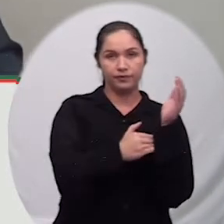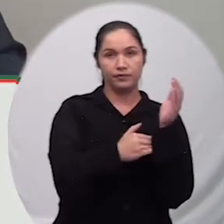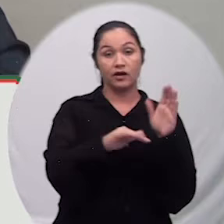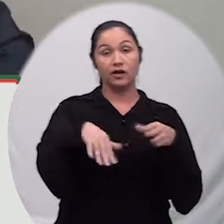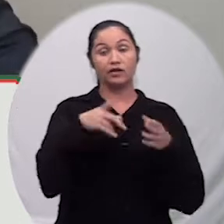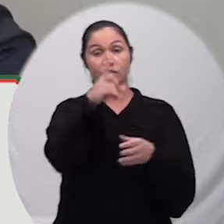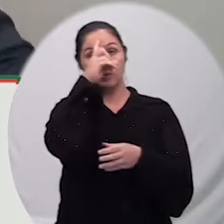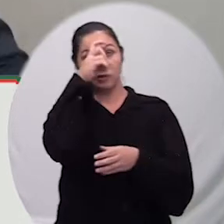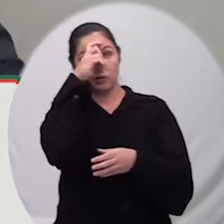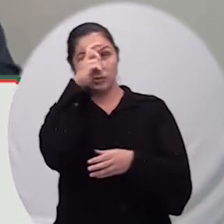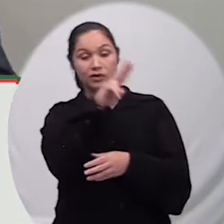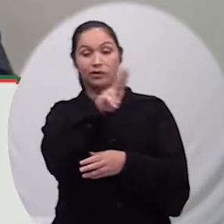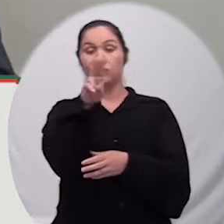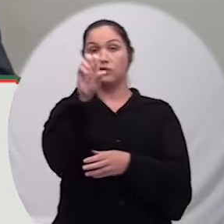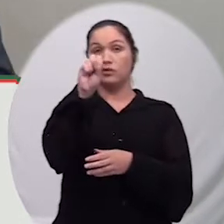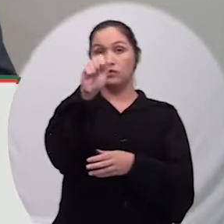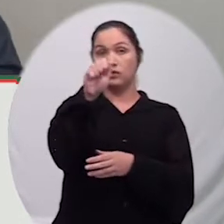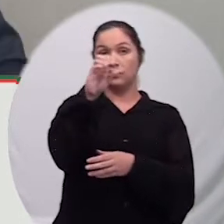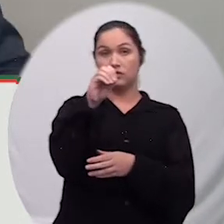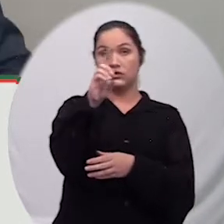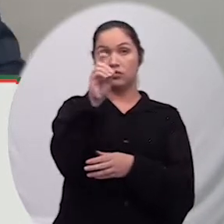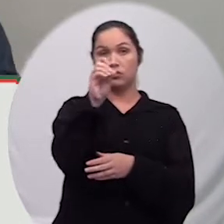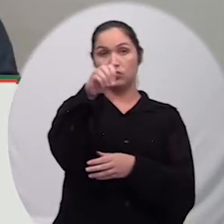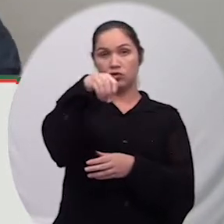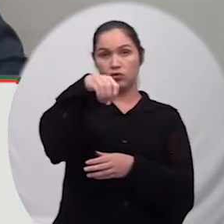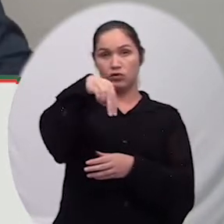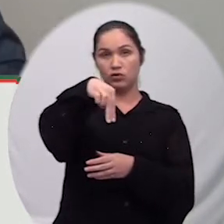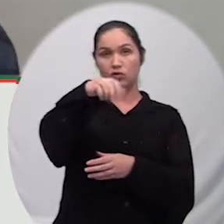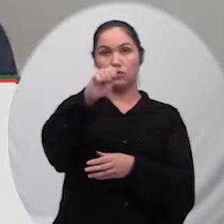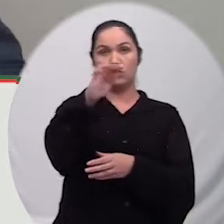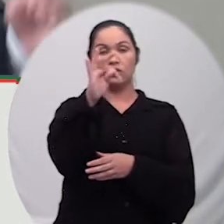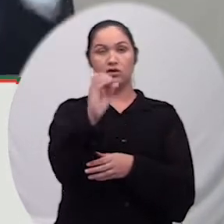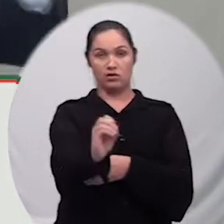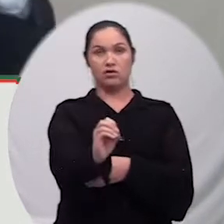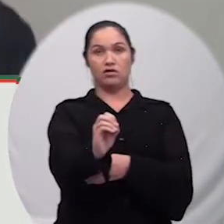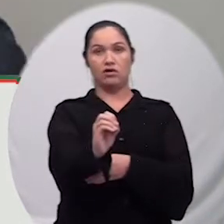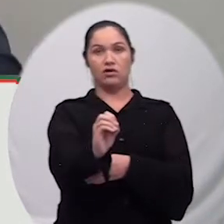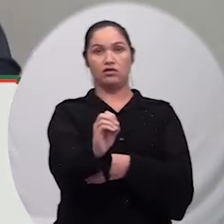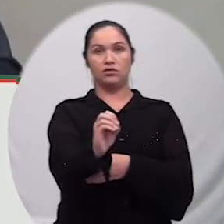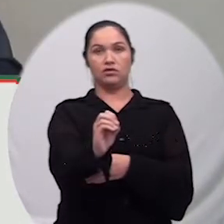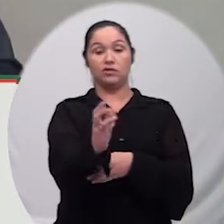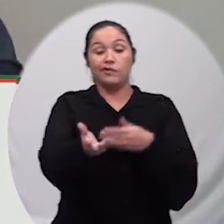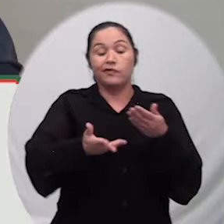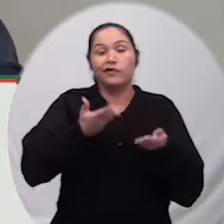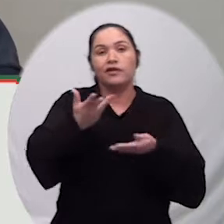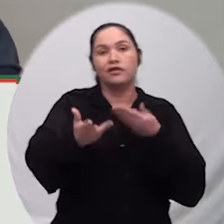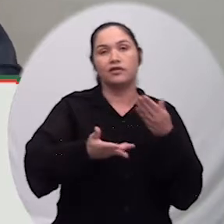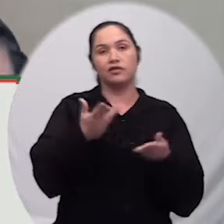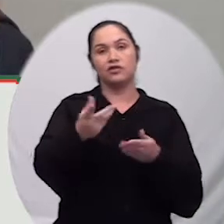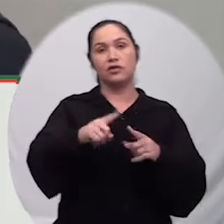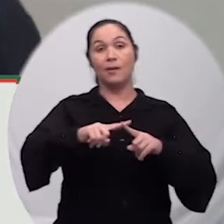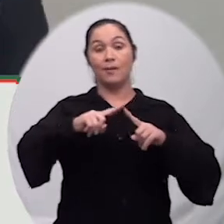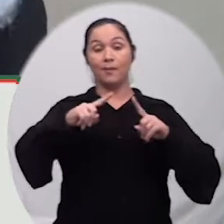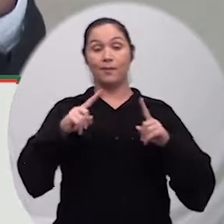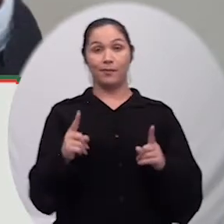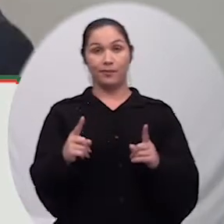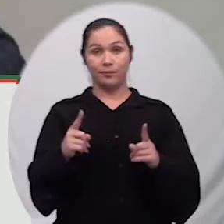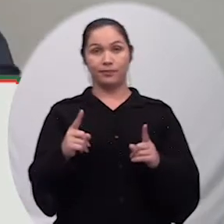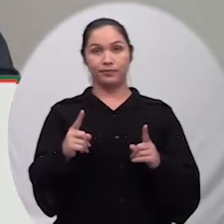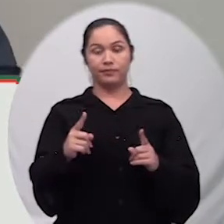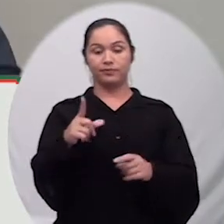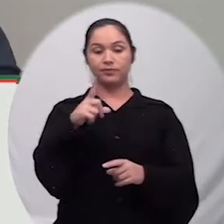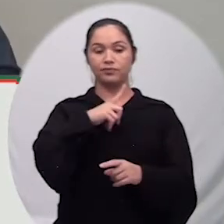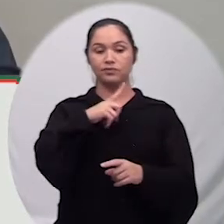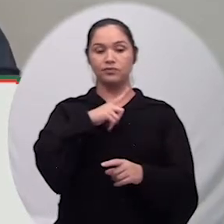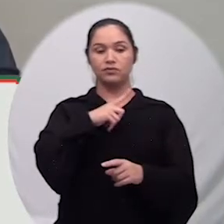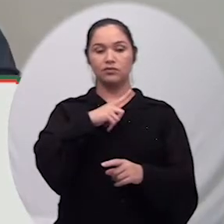fratura na clavícula, não sei se foi no fêmur, e era para realmente levar novamente